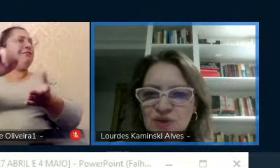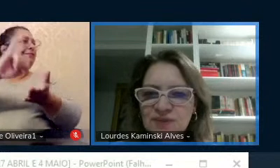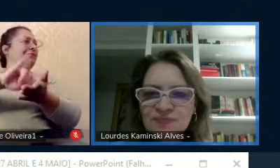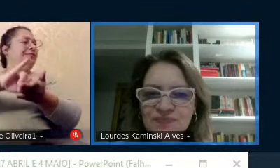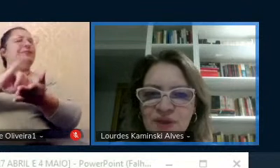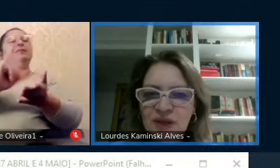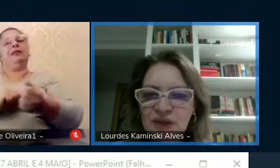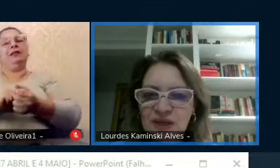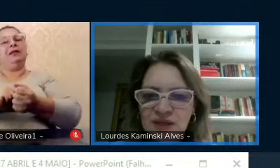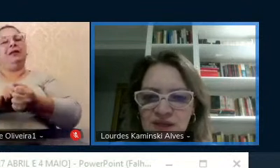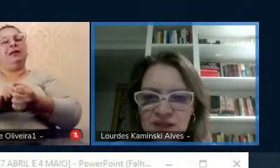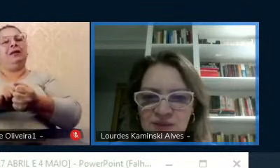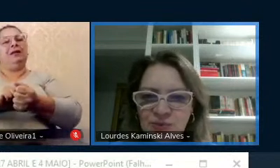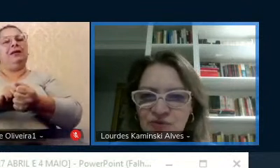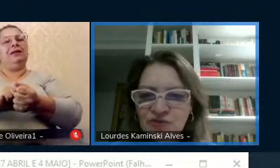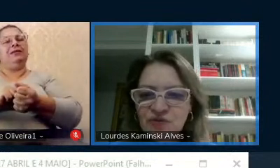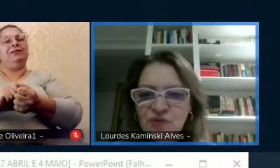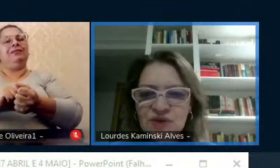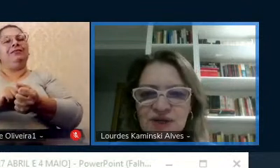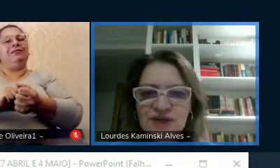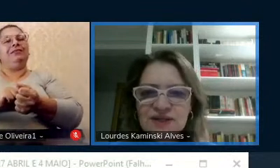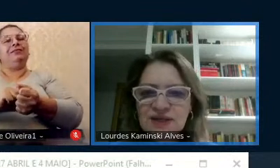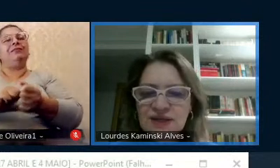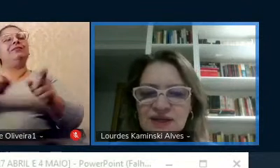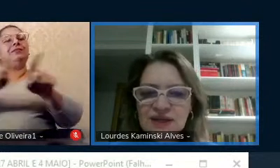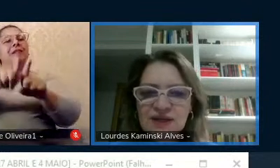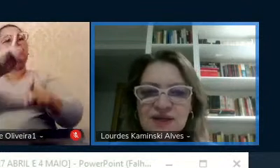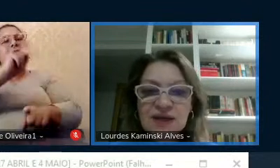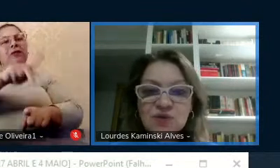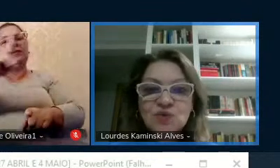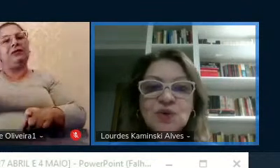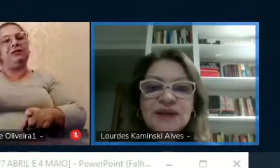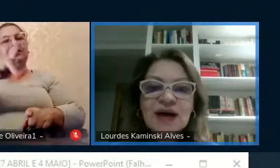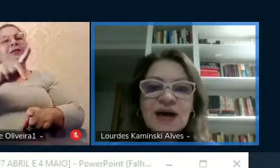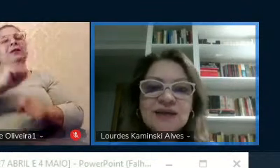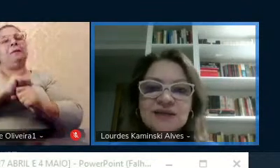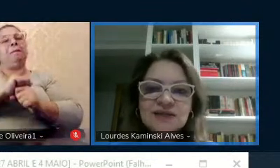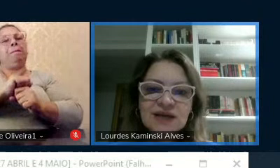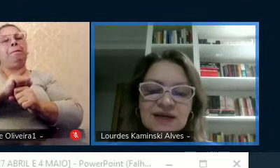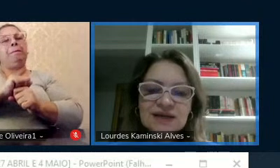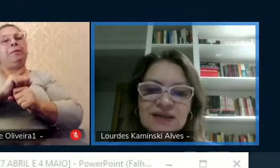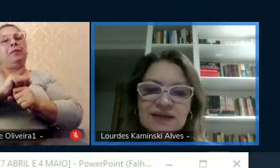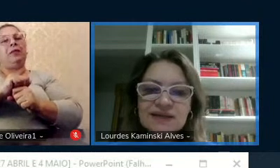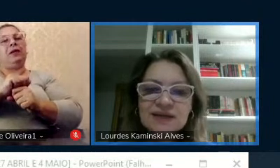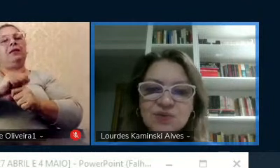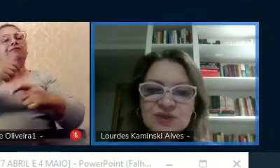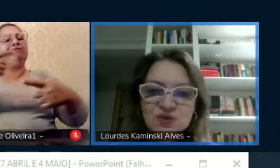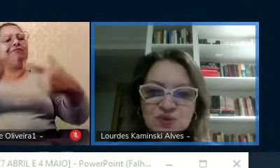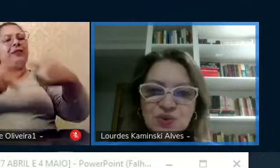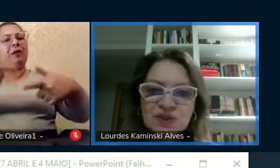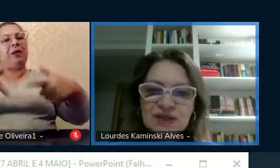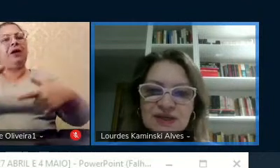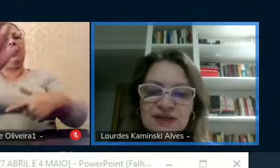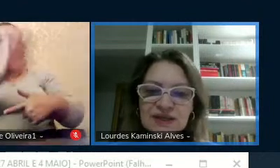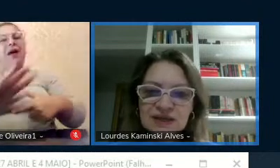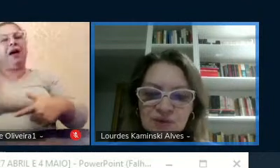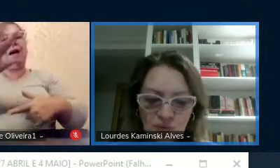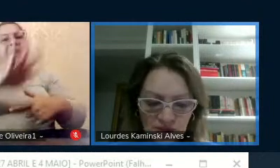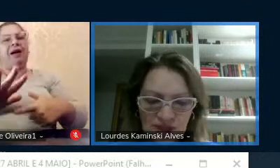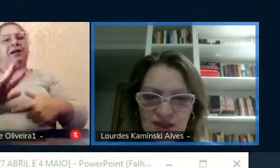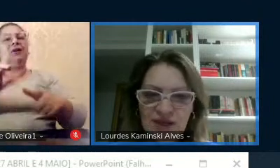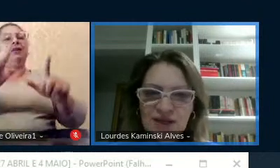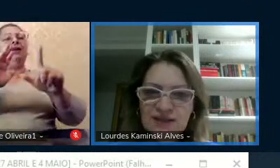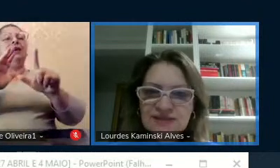professora do NEADUNI, e professora que atua na área da literatura surda